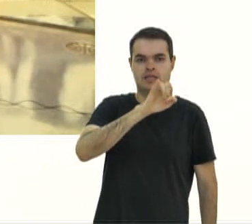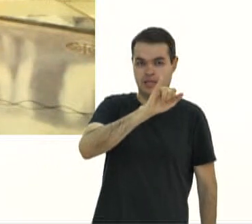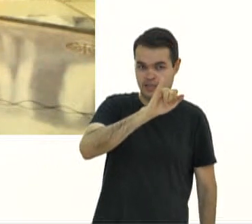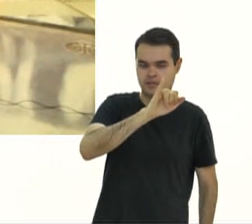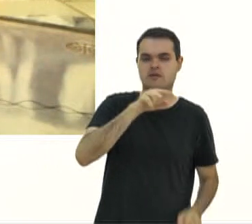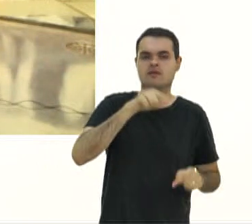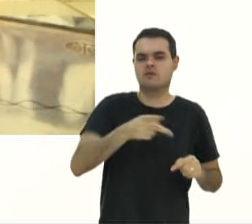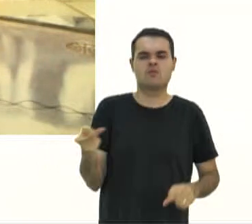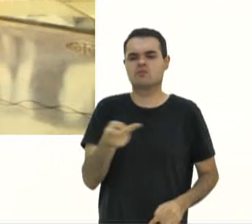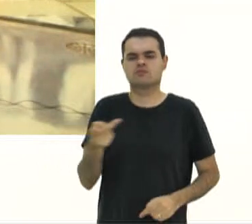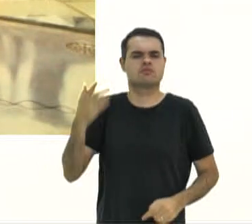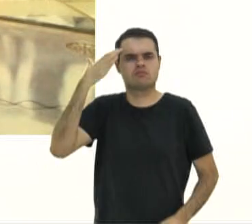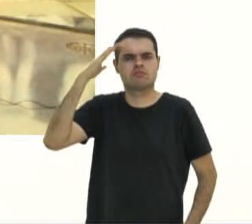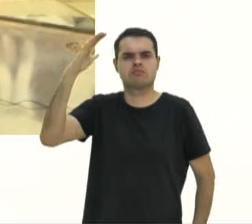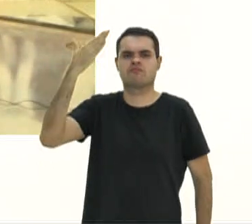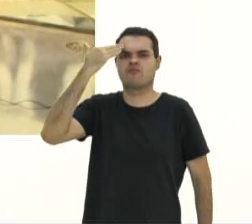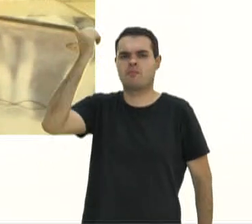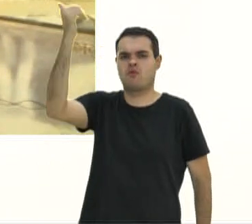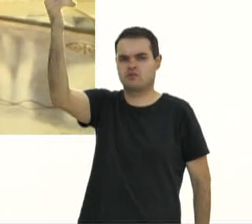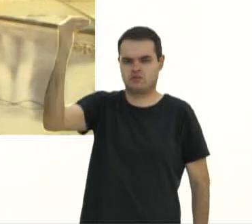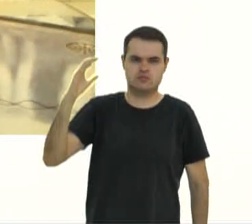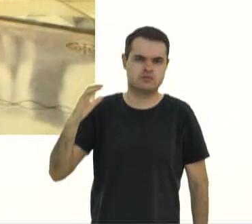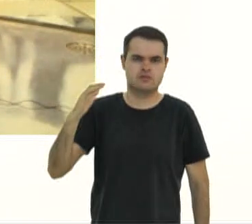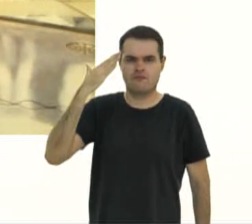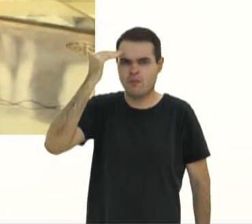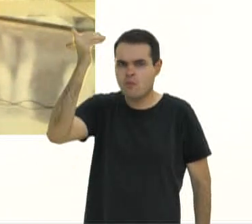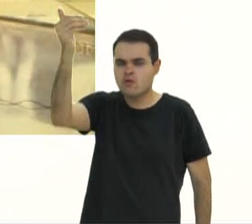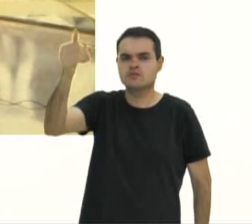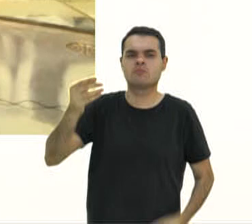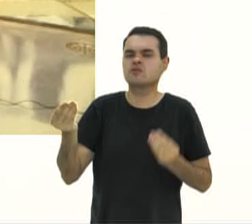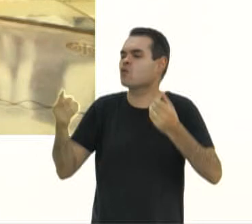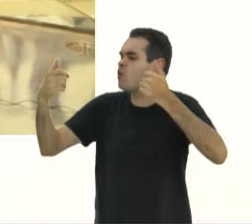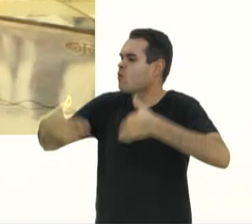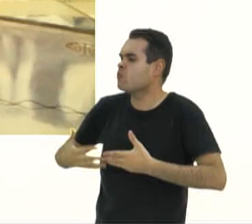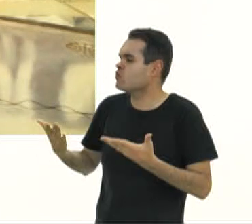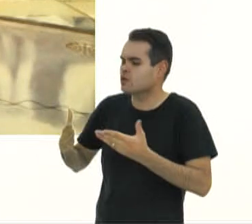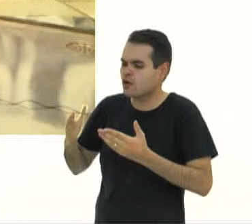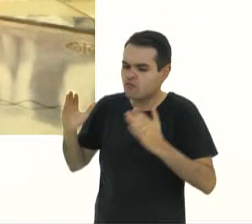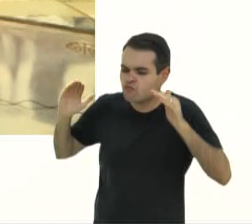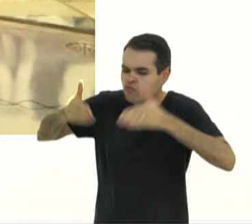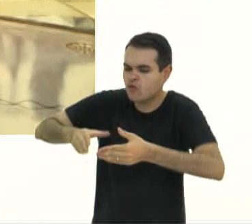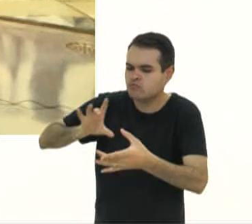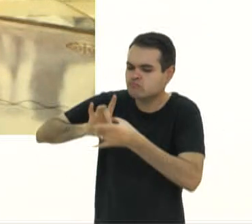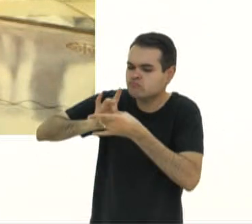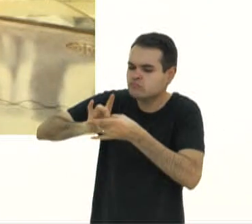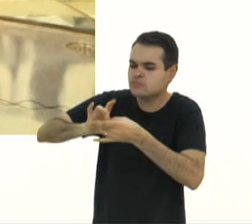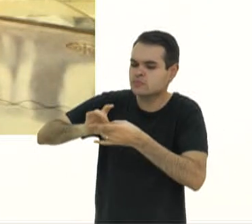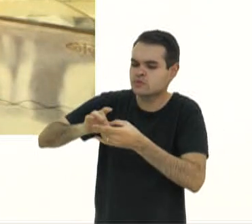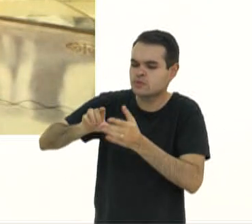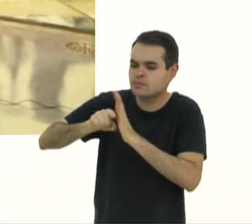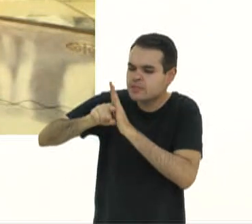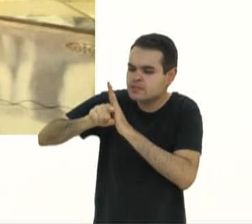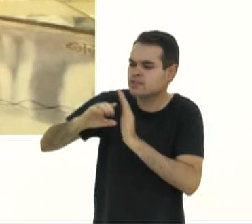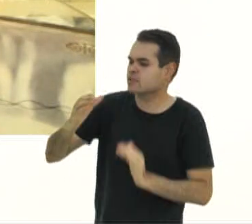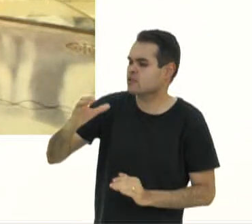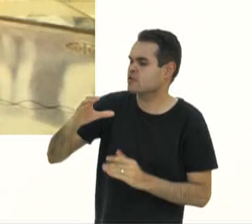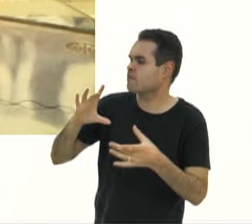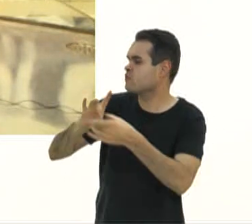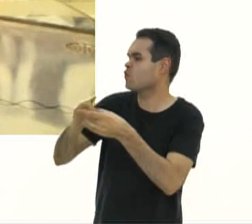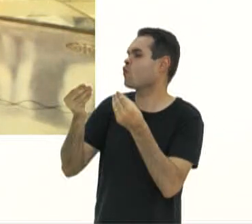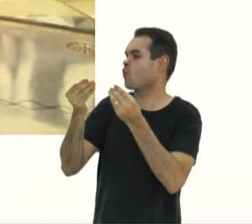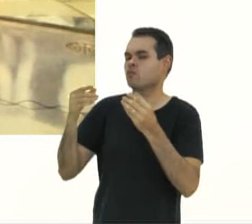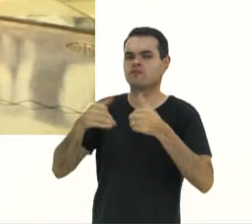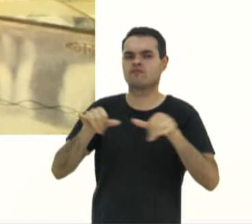a lhe fazer, quando que o termo de energia foi conceituado assim mais no método científico, mais vinculado à ideia da ciência?